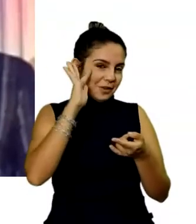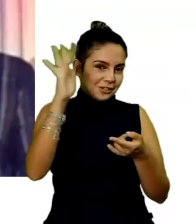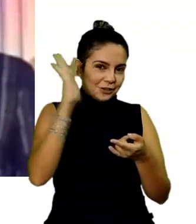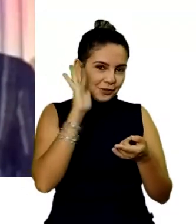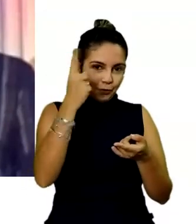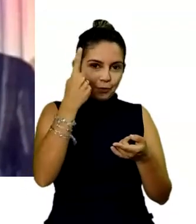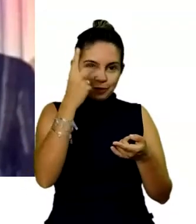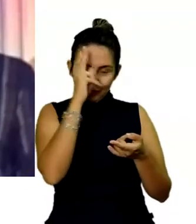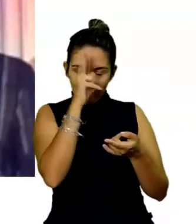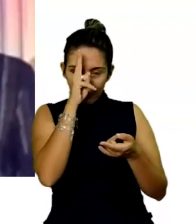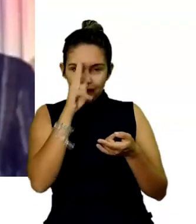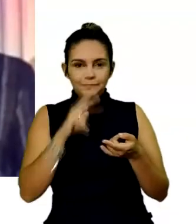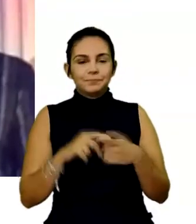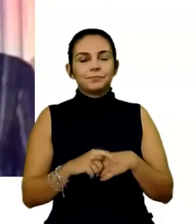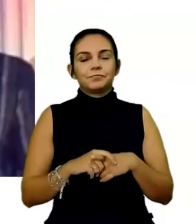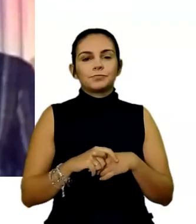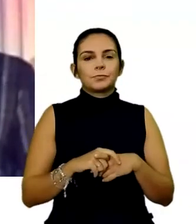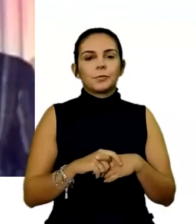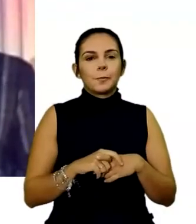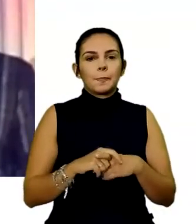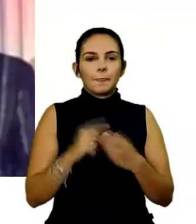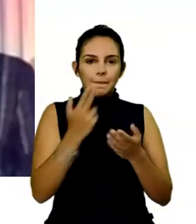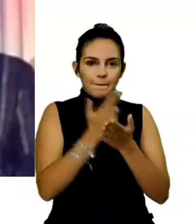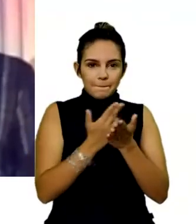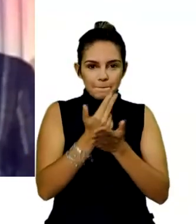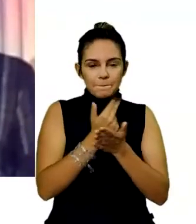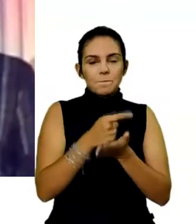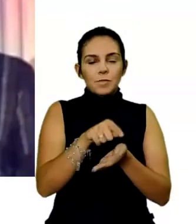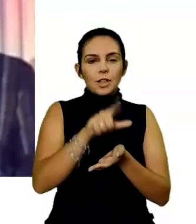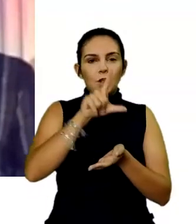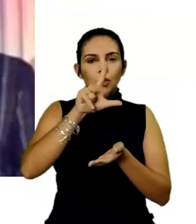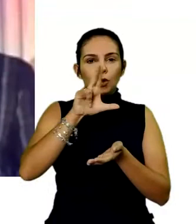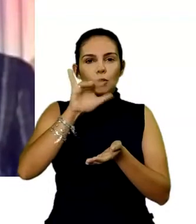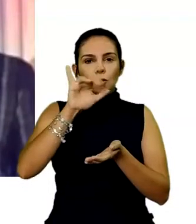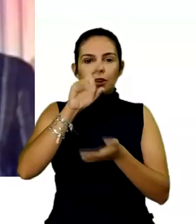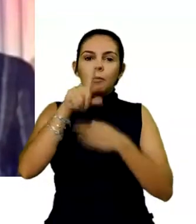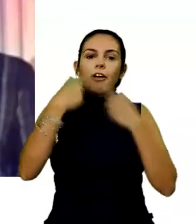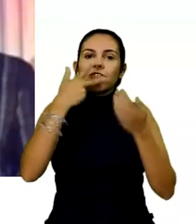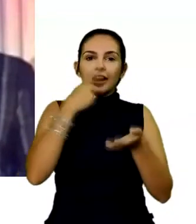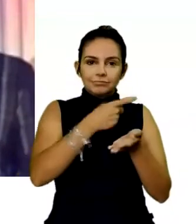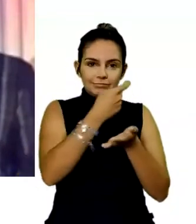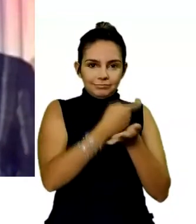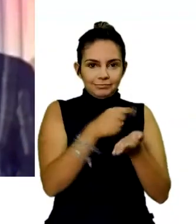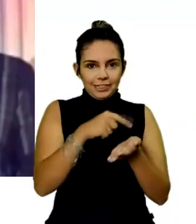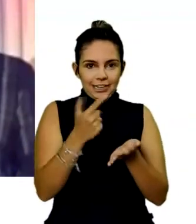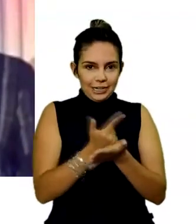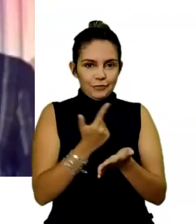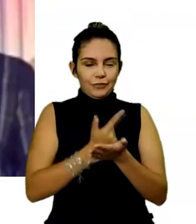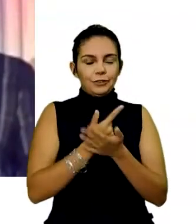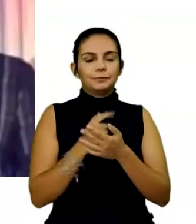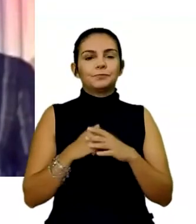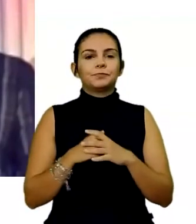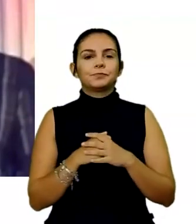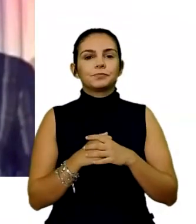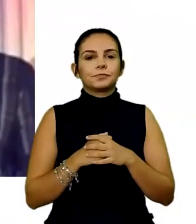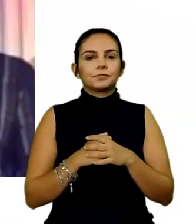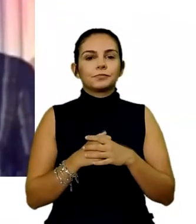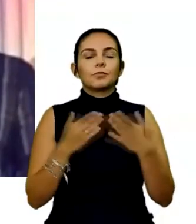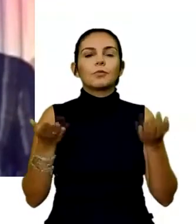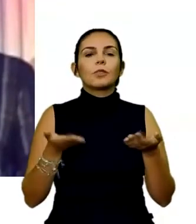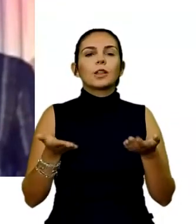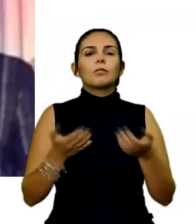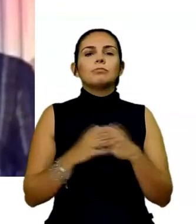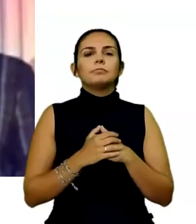imaginou. Foi um texto do Rafael Noli, ilustração do Luciano Rodrigues. Luiz Humberto mostra o livro Histórias de Natal, de Rafael Noli.